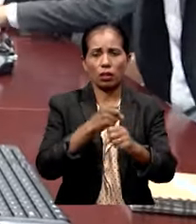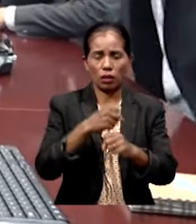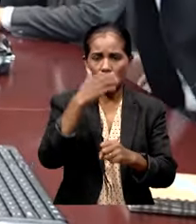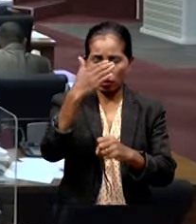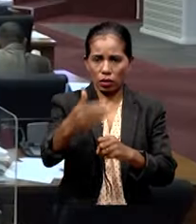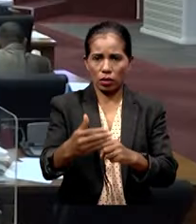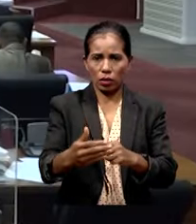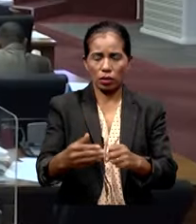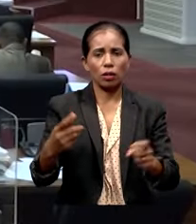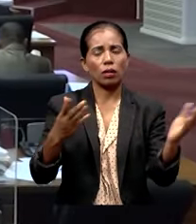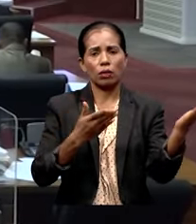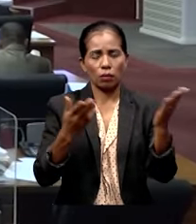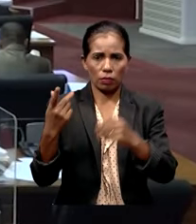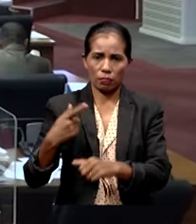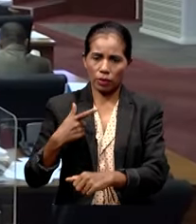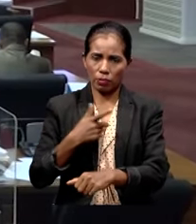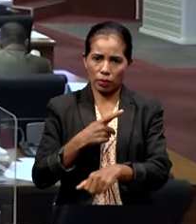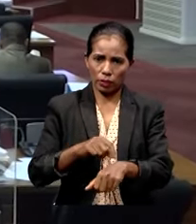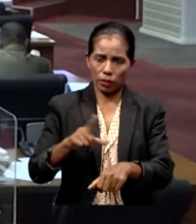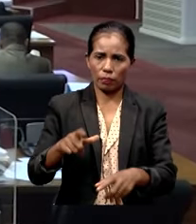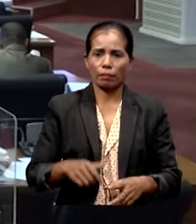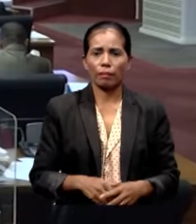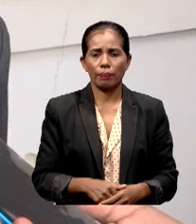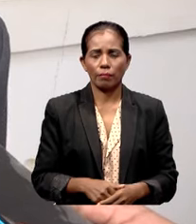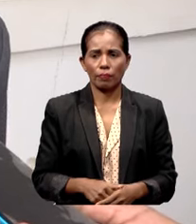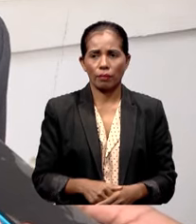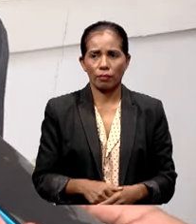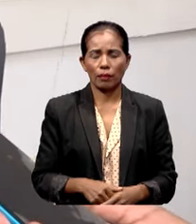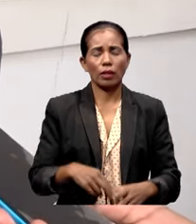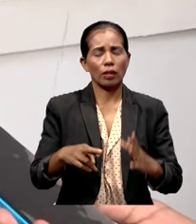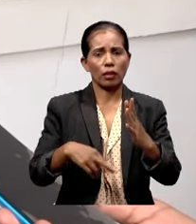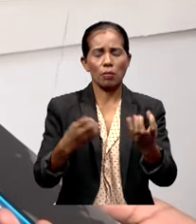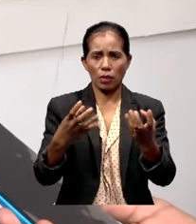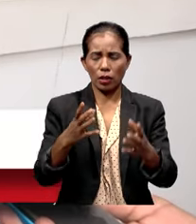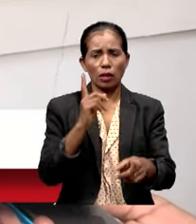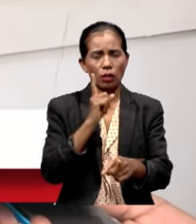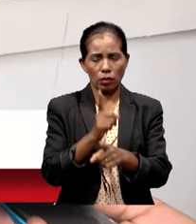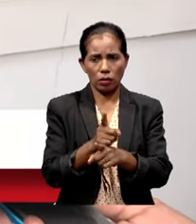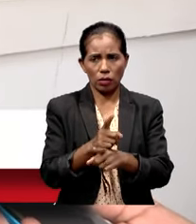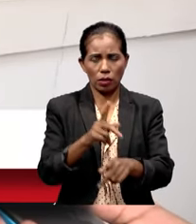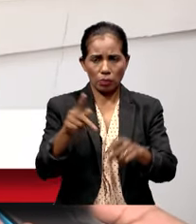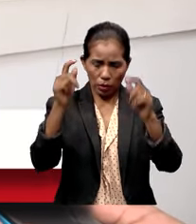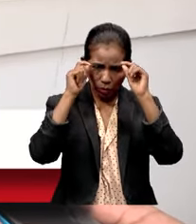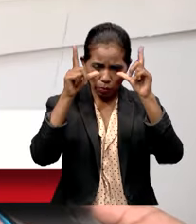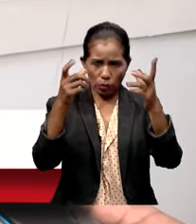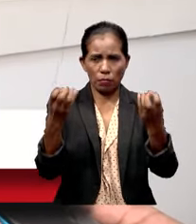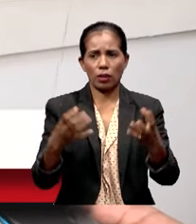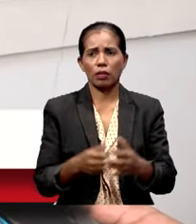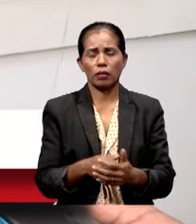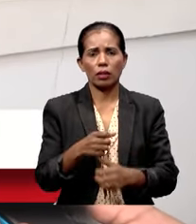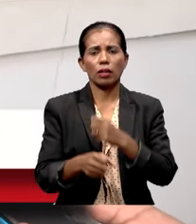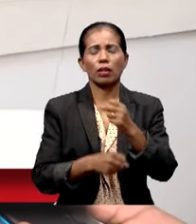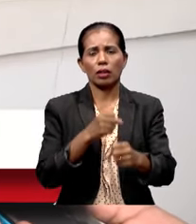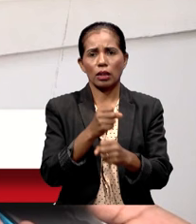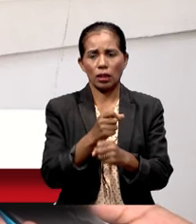hori submete ba parlamento nasional figura ne barak demais. Okay, Timor Wambara kita ukungang mai je 20 anos di